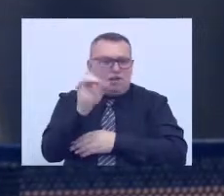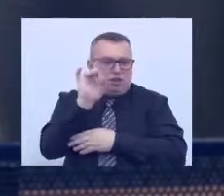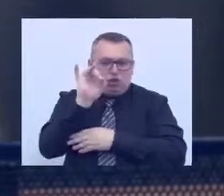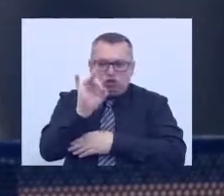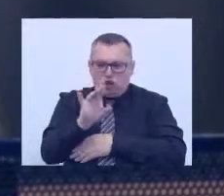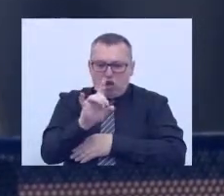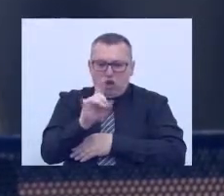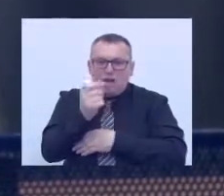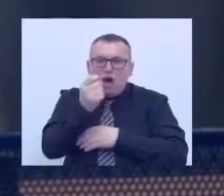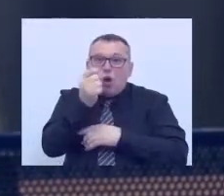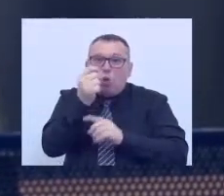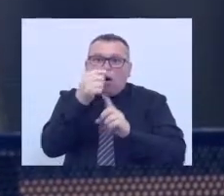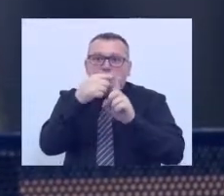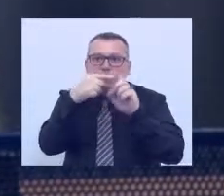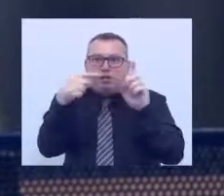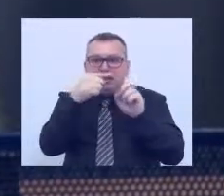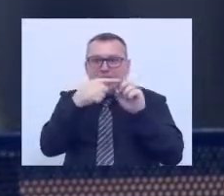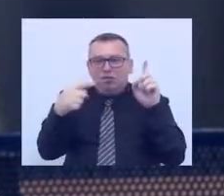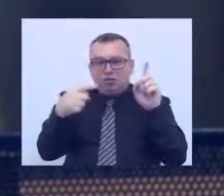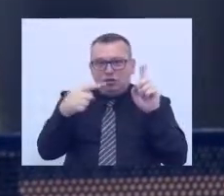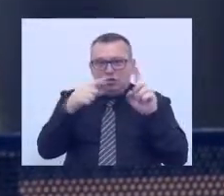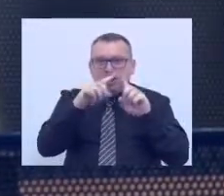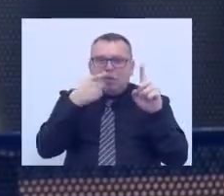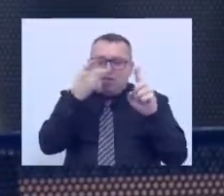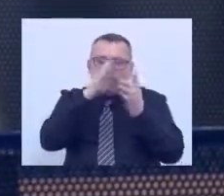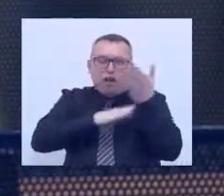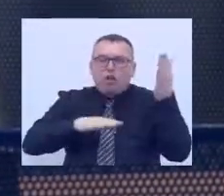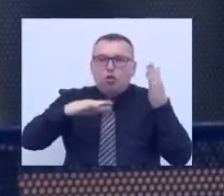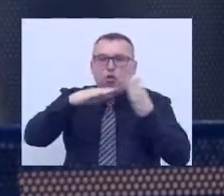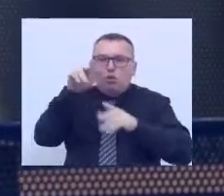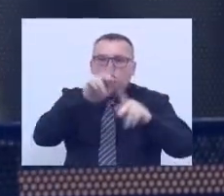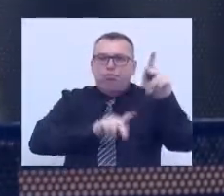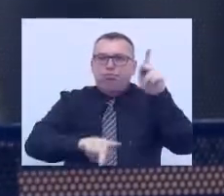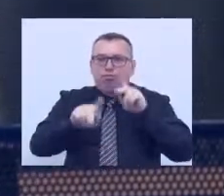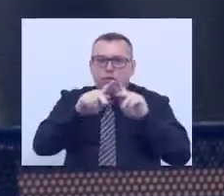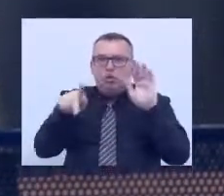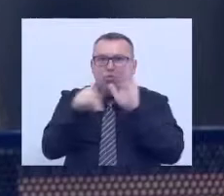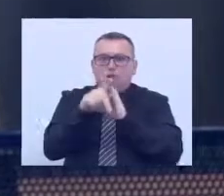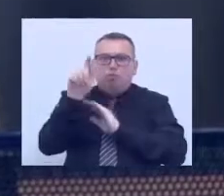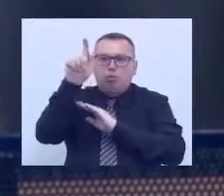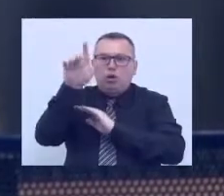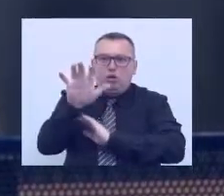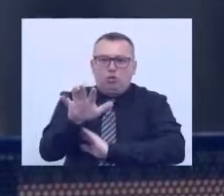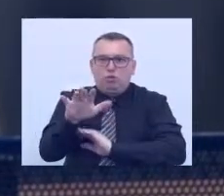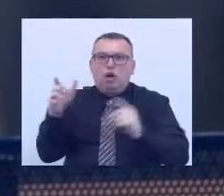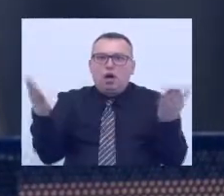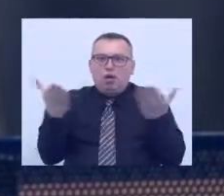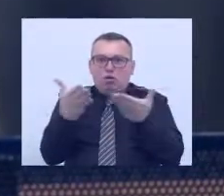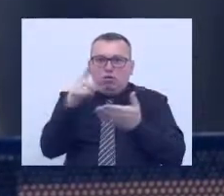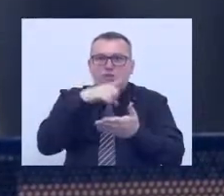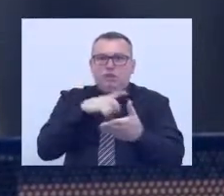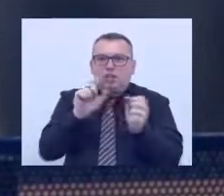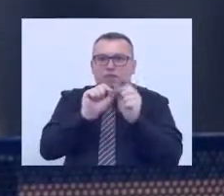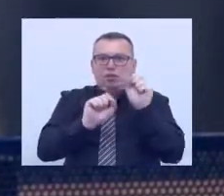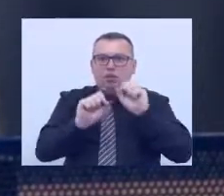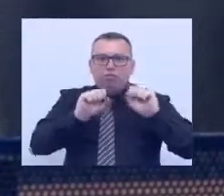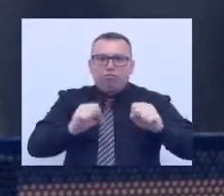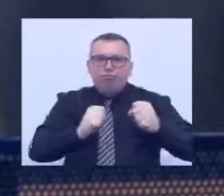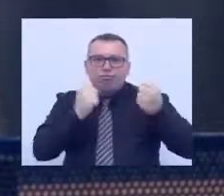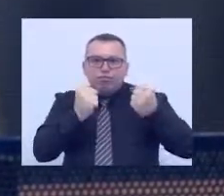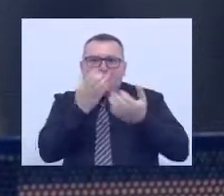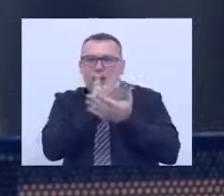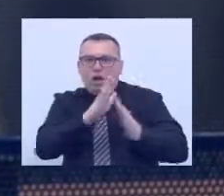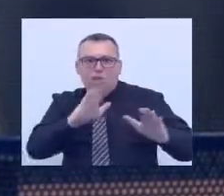esta quase metade da população, diz respeito a toda a população do município, né? Porque você tem que fazer o combate ao